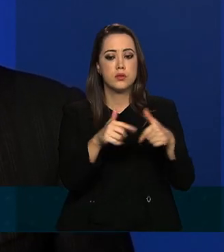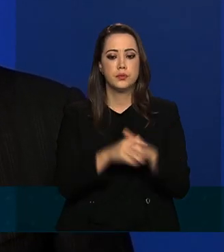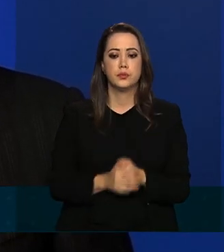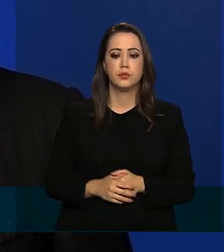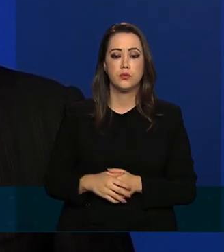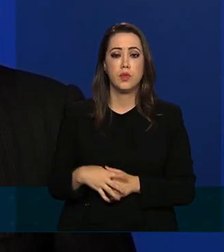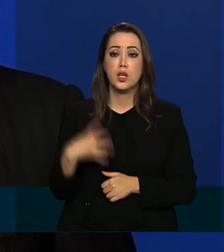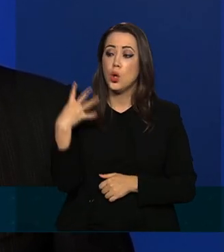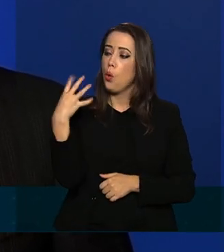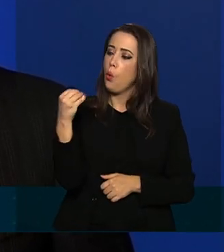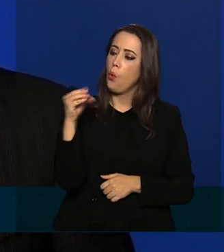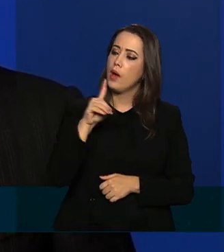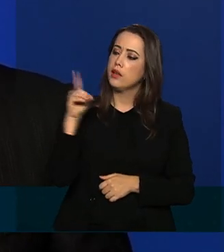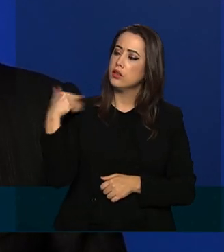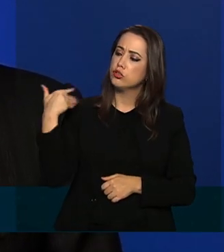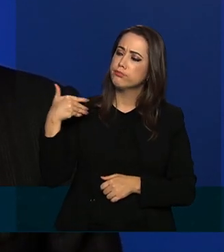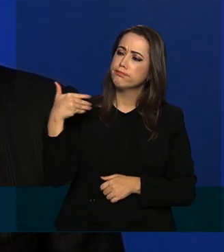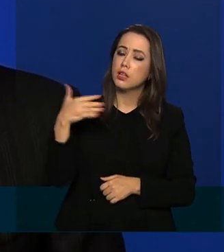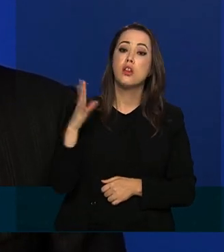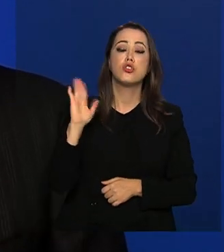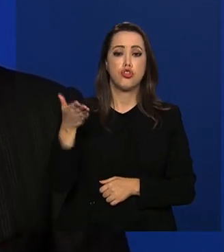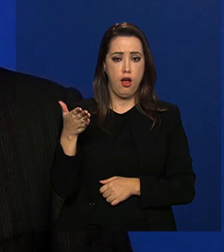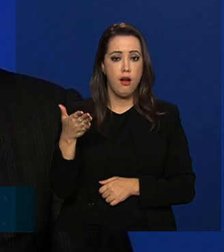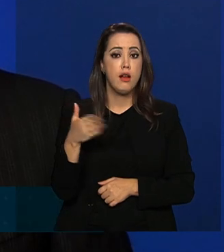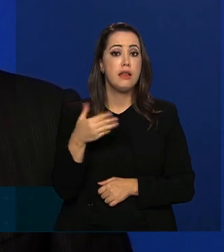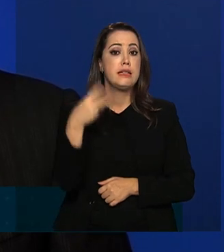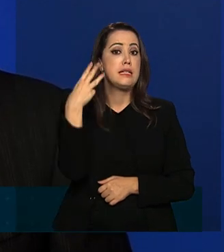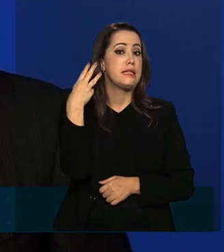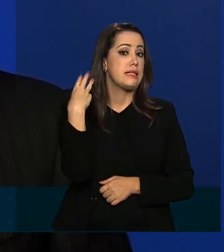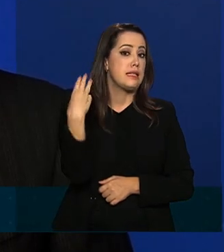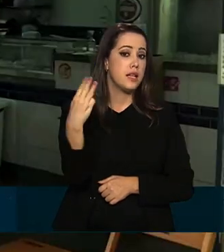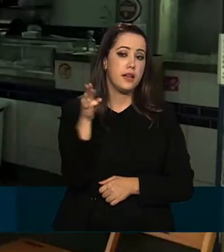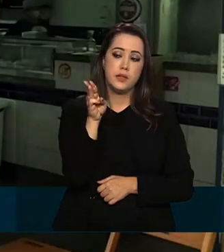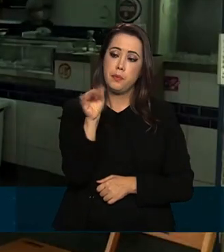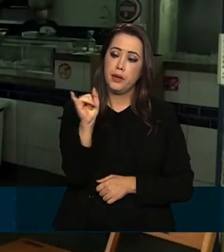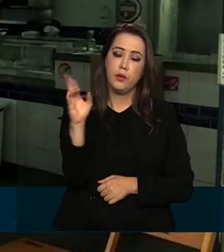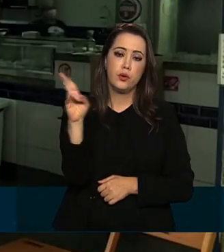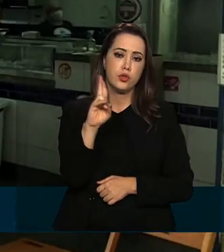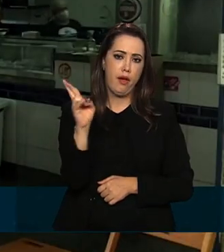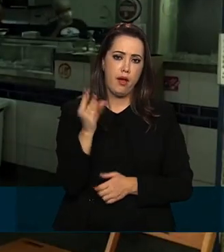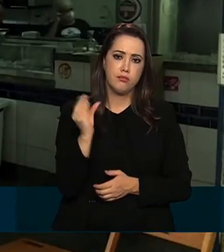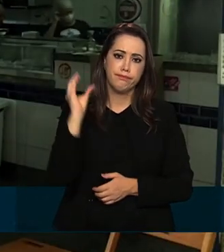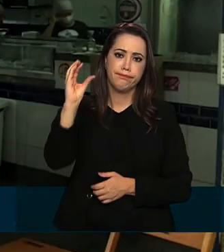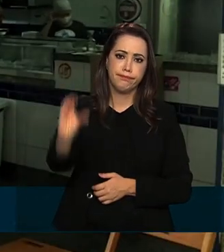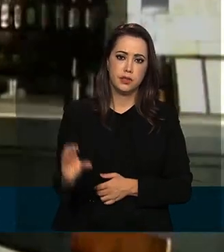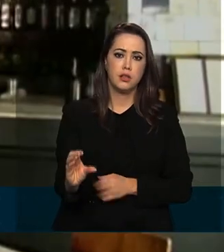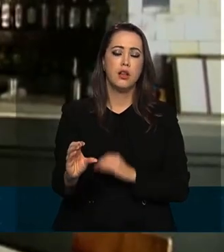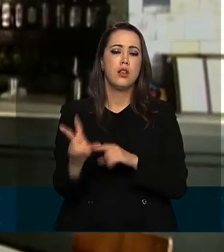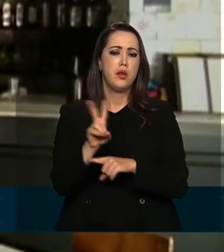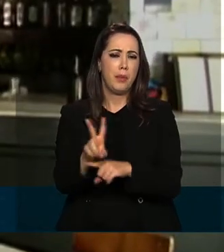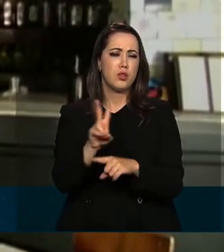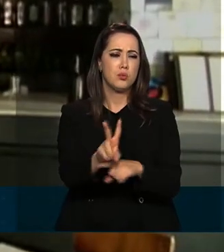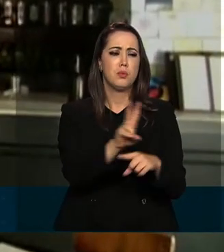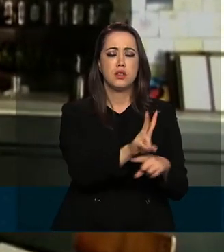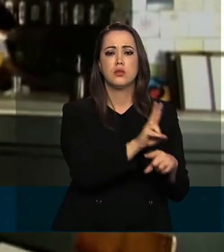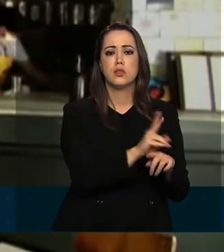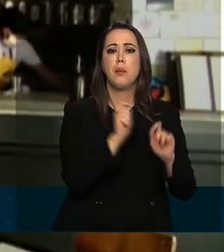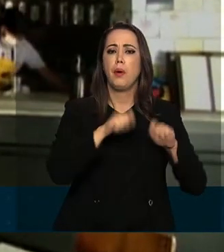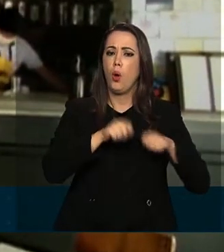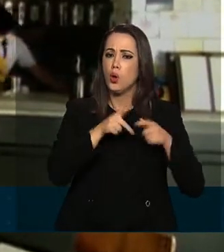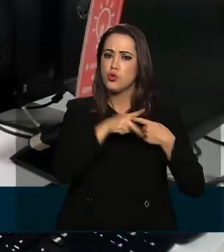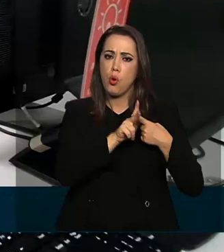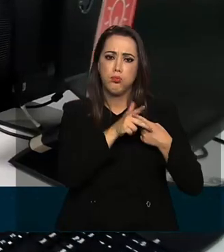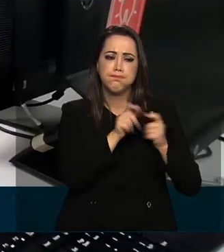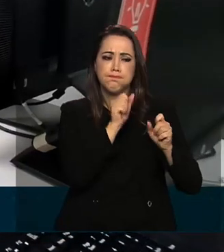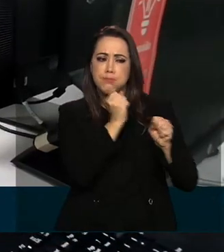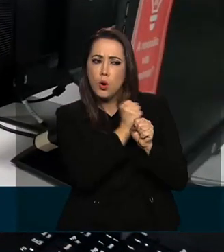emprestamos R$ bilhões para esse segmento. Com o dinheiro em mãos, as empresas vão poder fazer reformas,